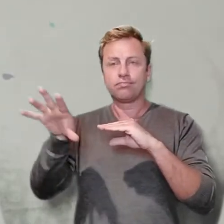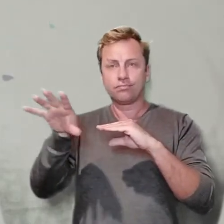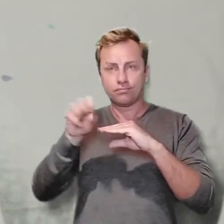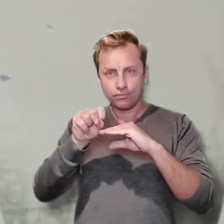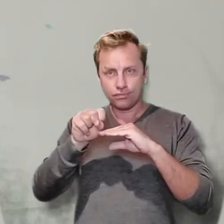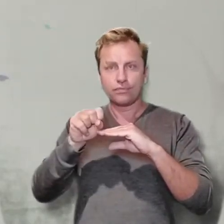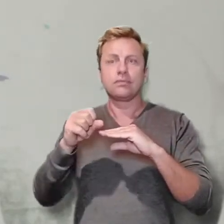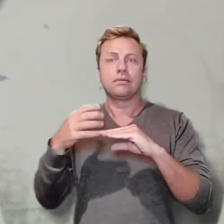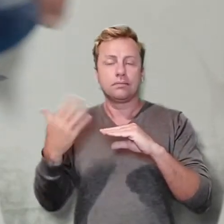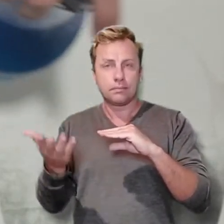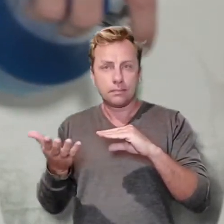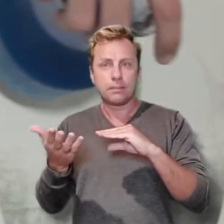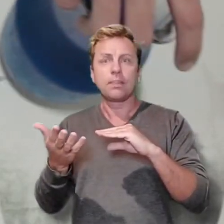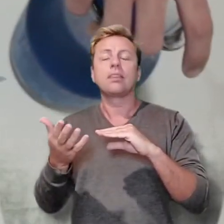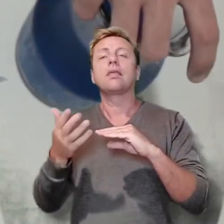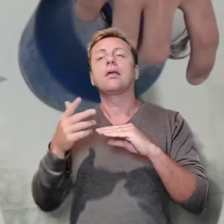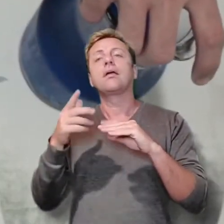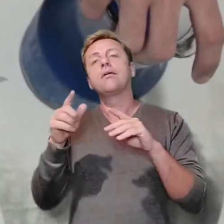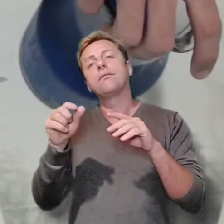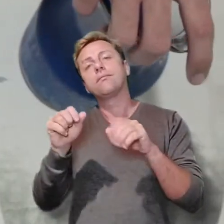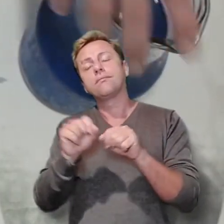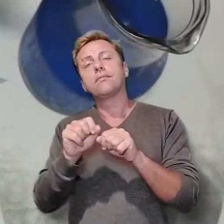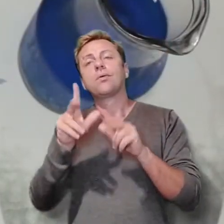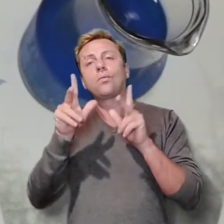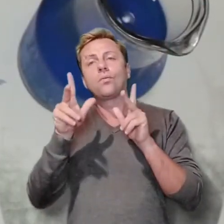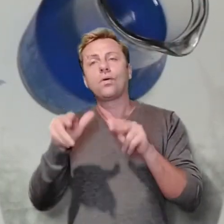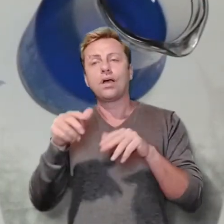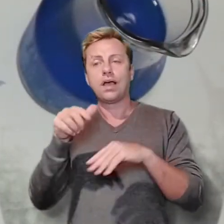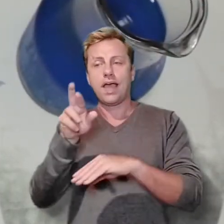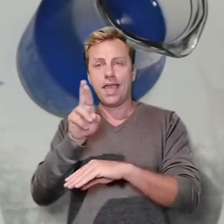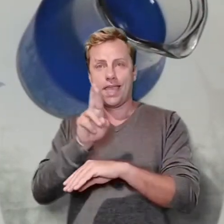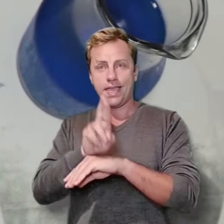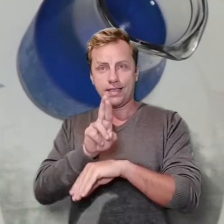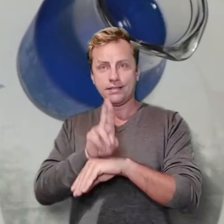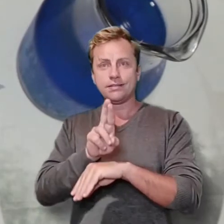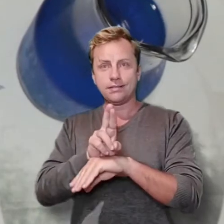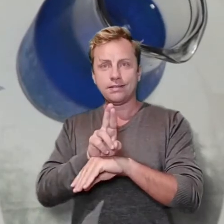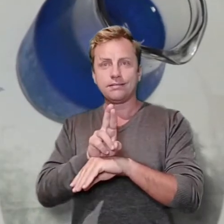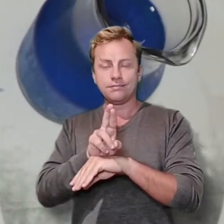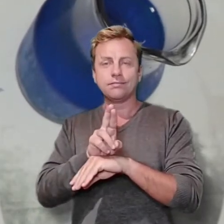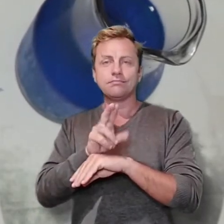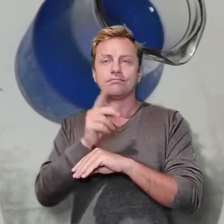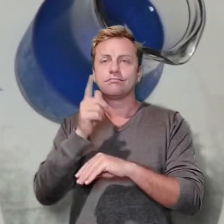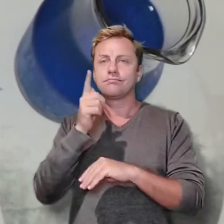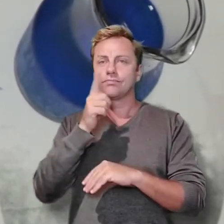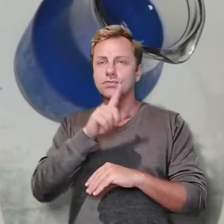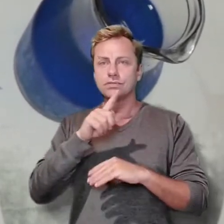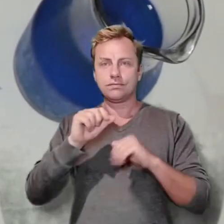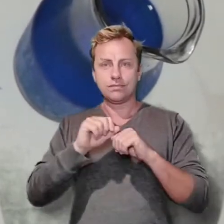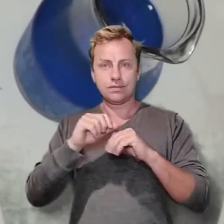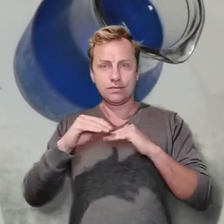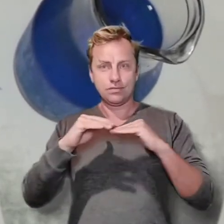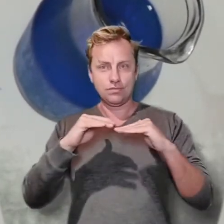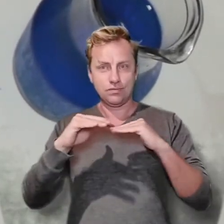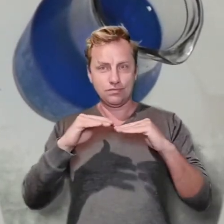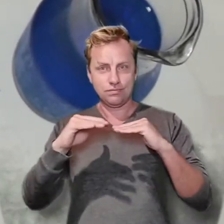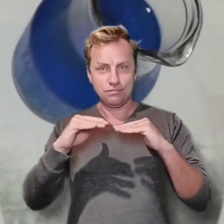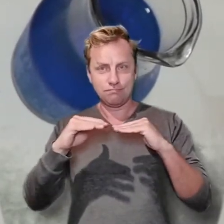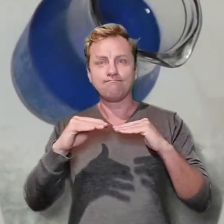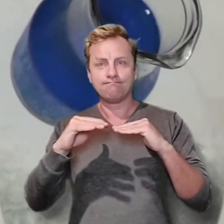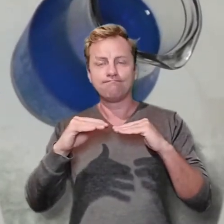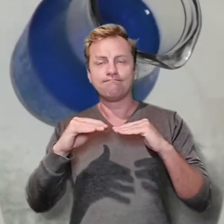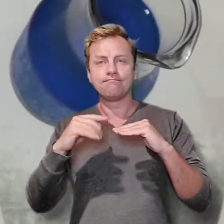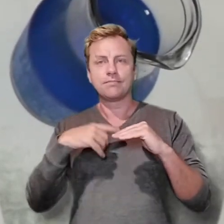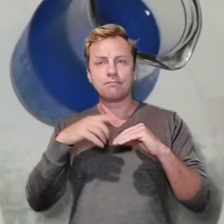afetada por uma infecção viral, faz com que a nossa reserva, para a gente poder fazer esse